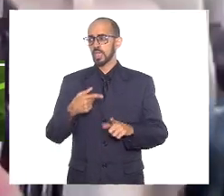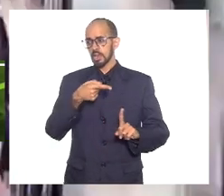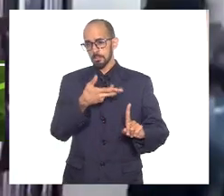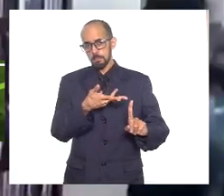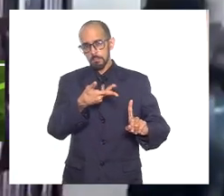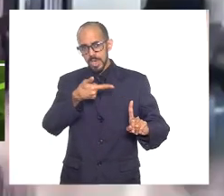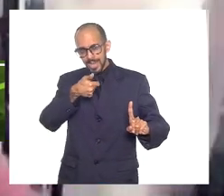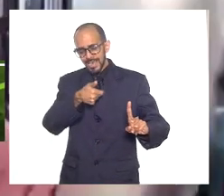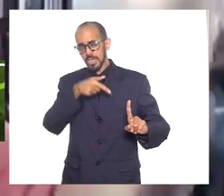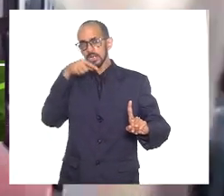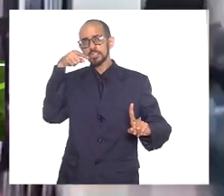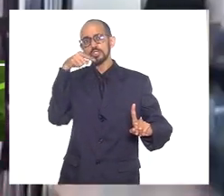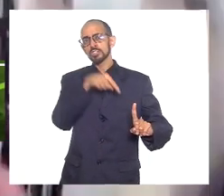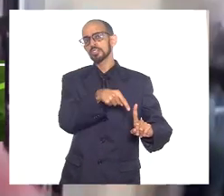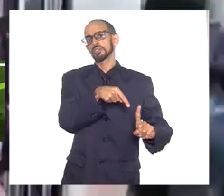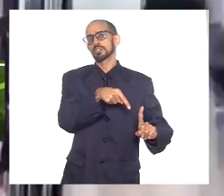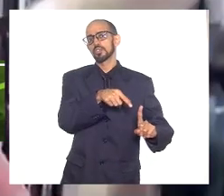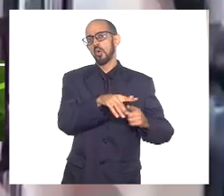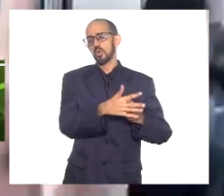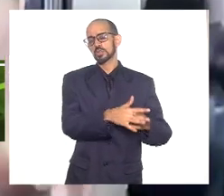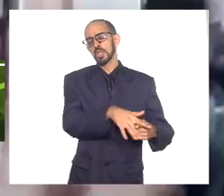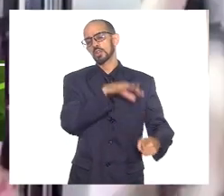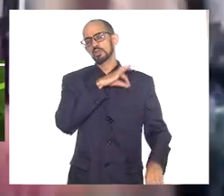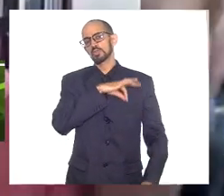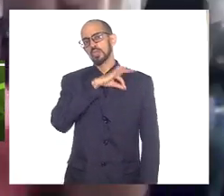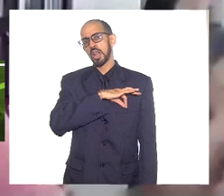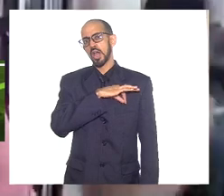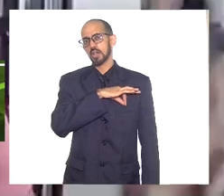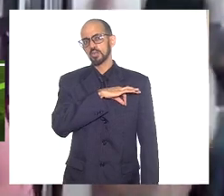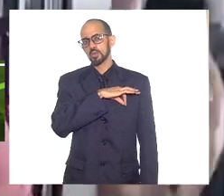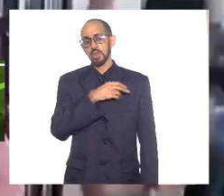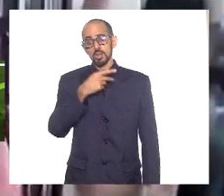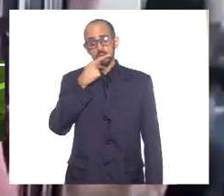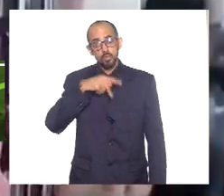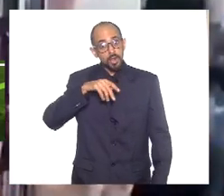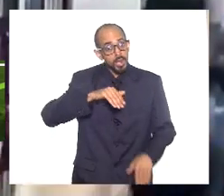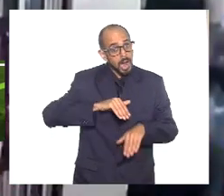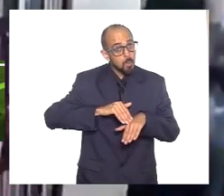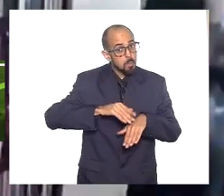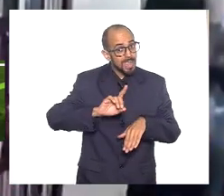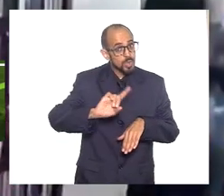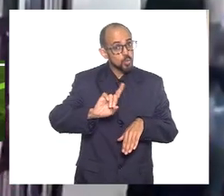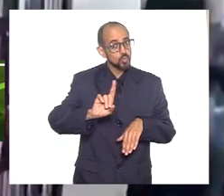merece ter a recomposição. Não estou falando nem aumento.